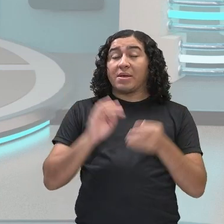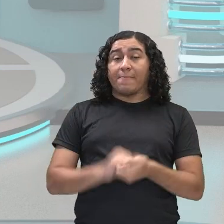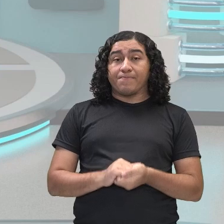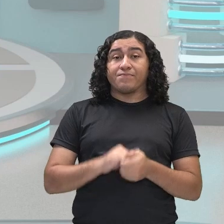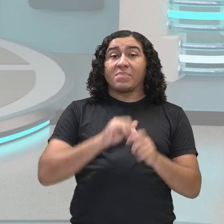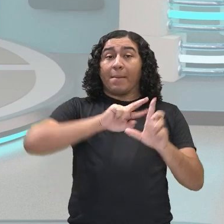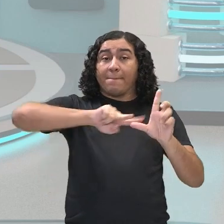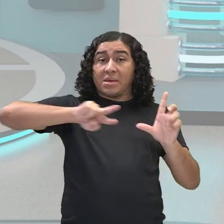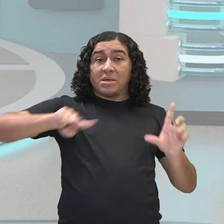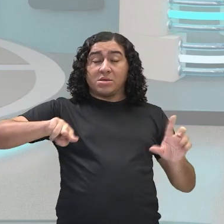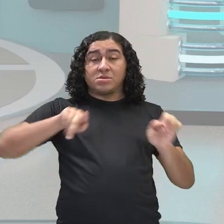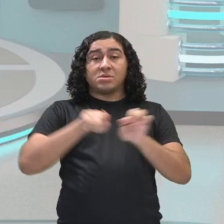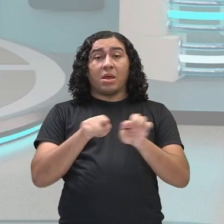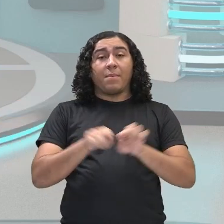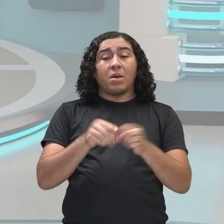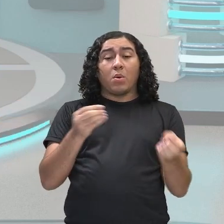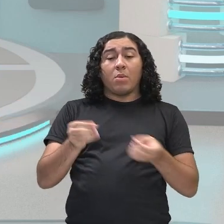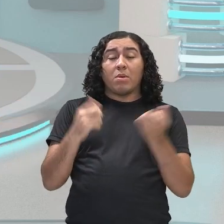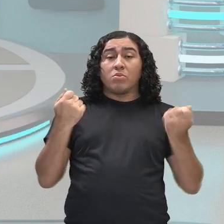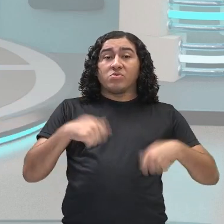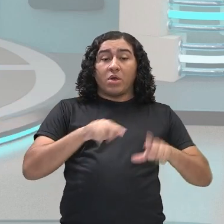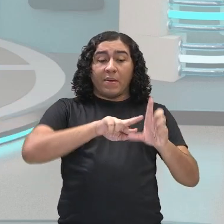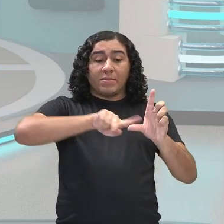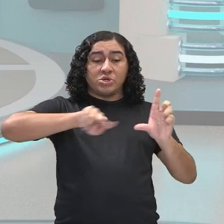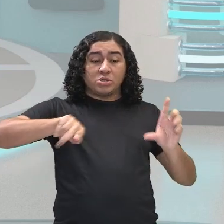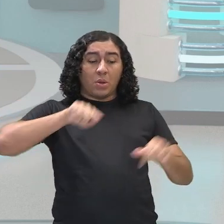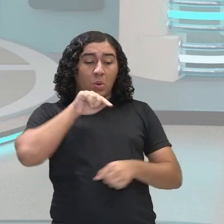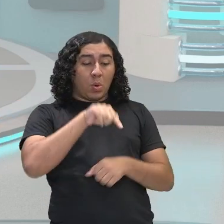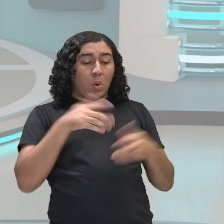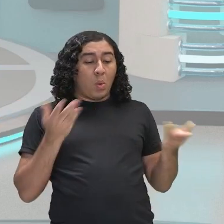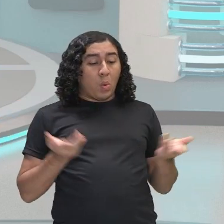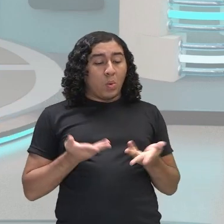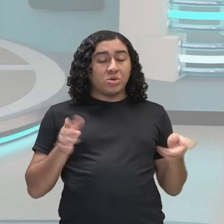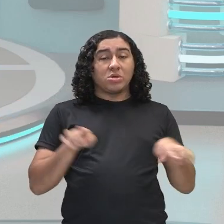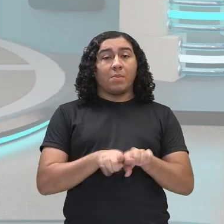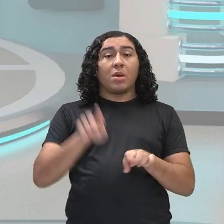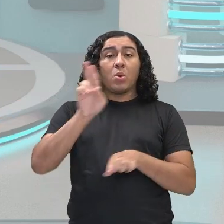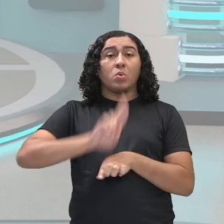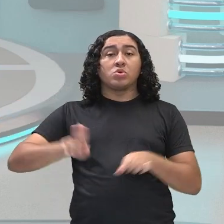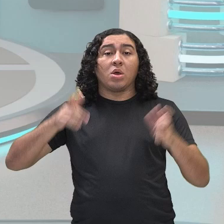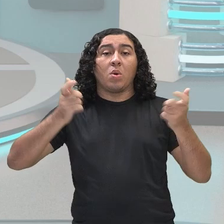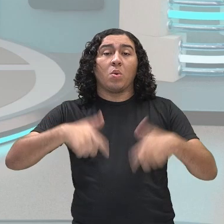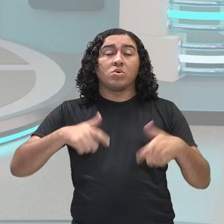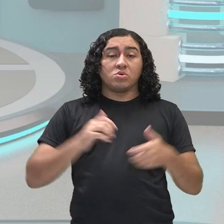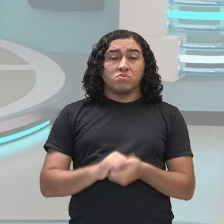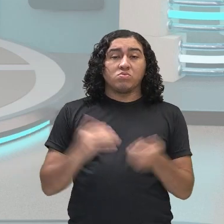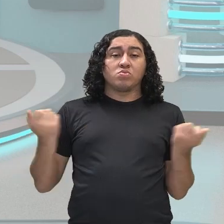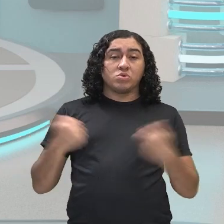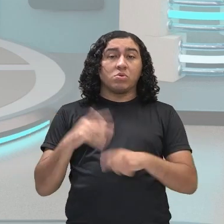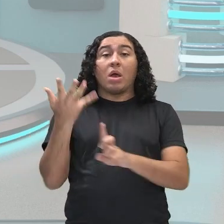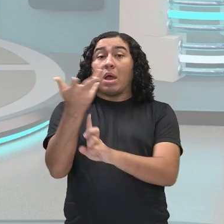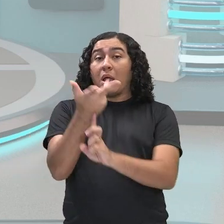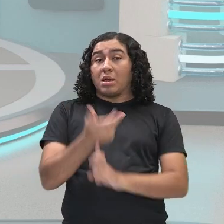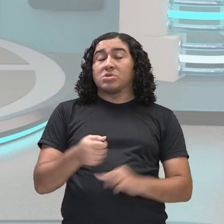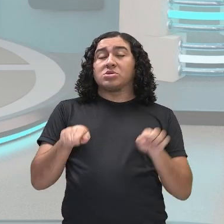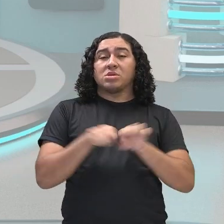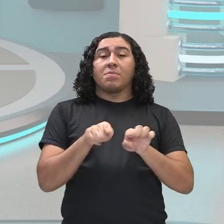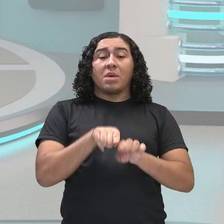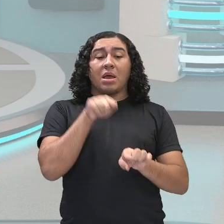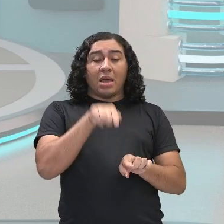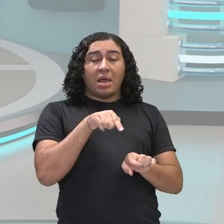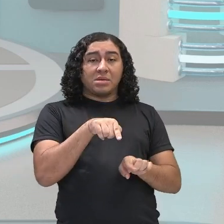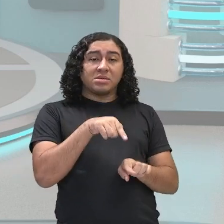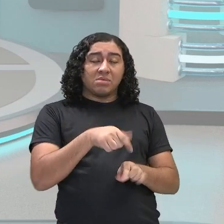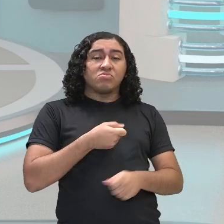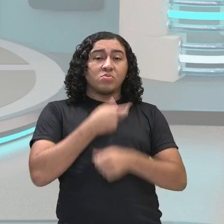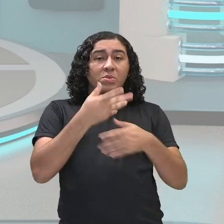mídias, os formatos digitais hoje também são utilizados para a arte, para essa exploração